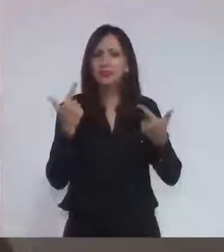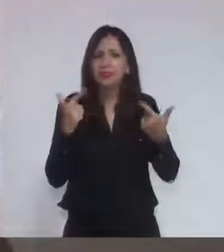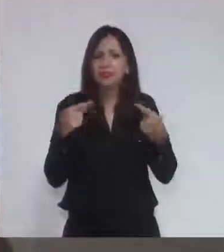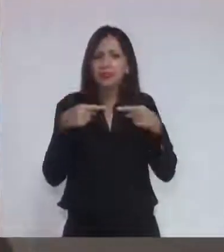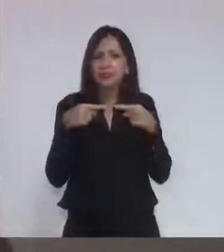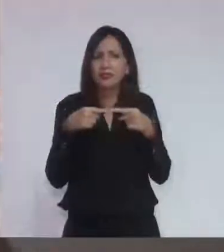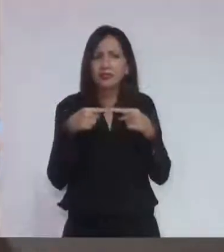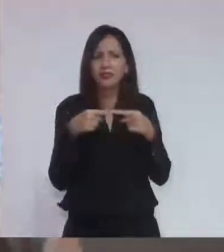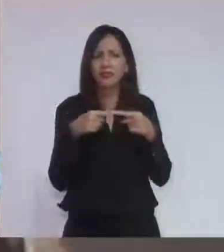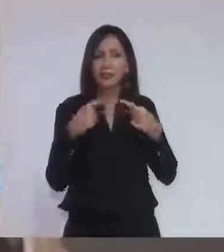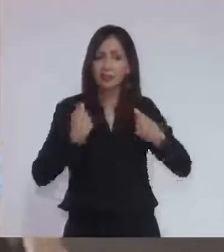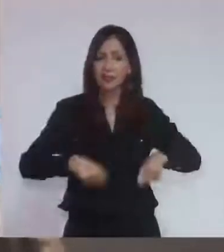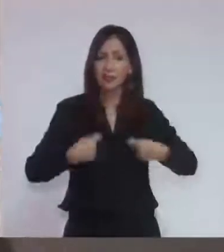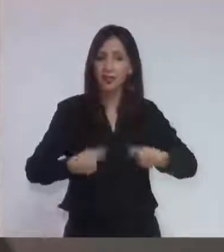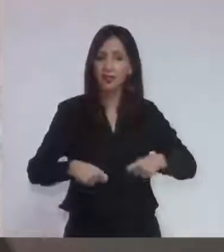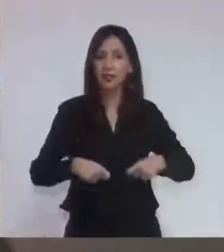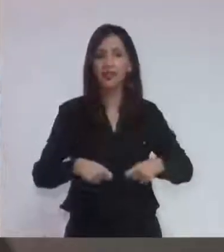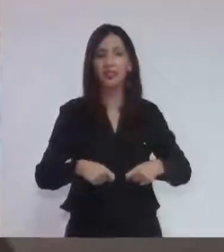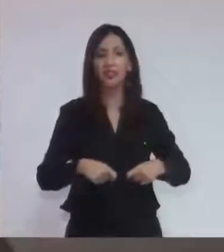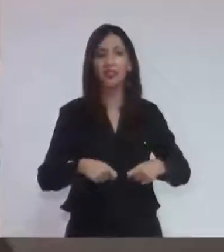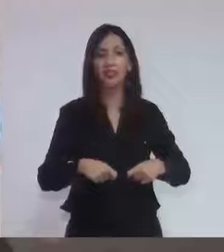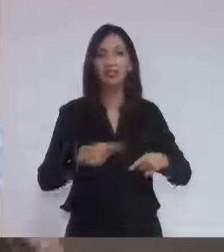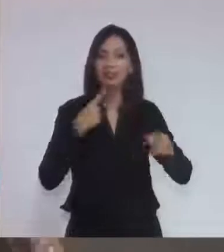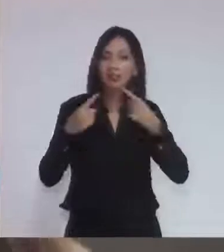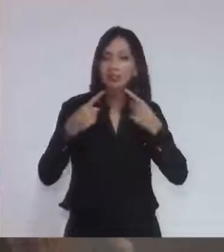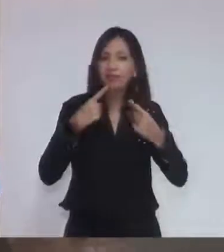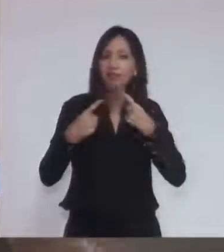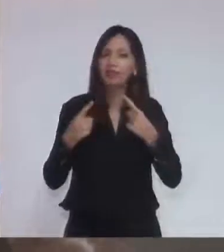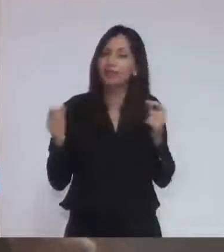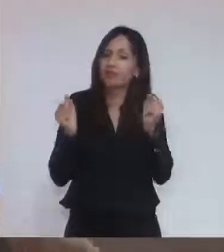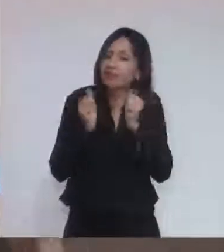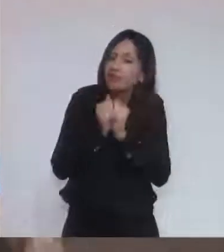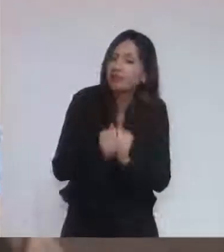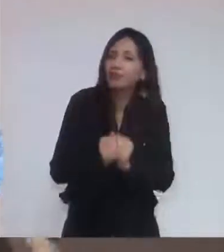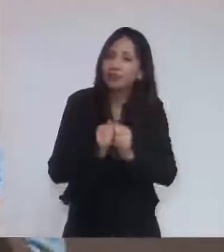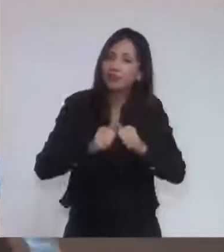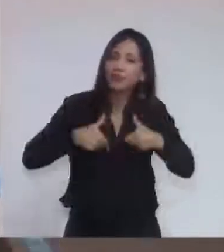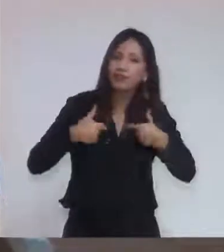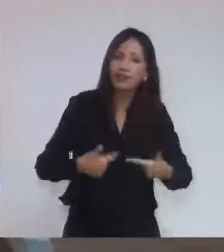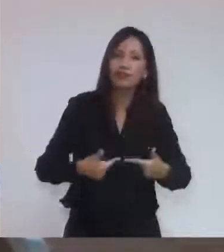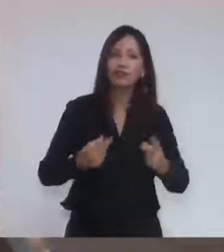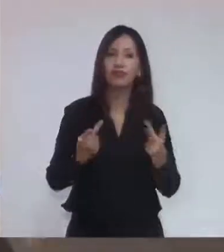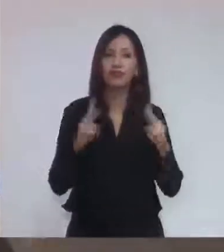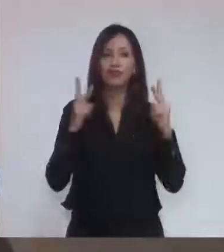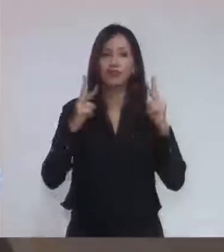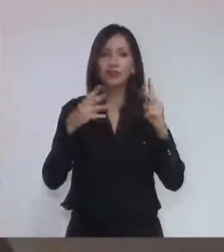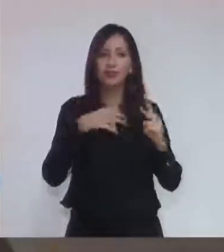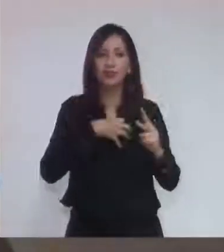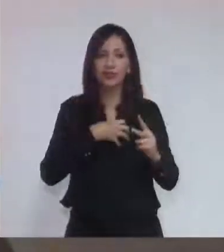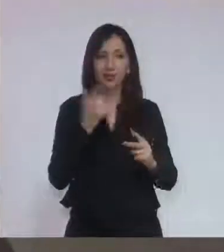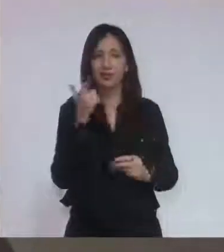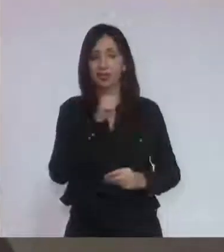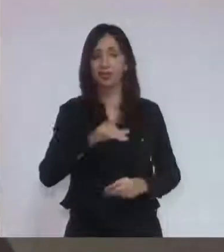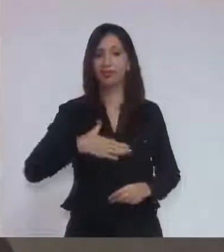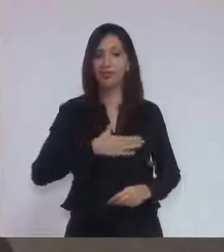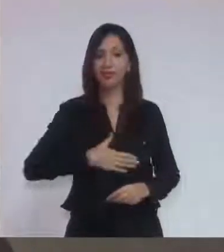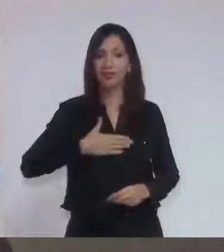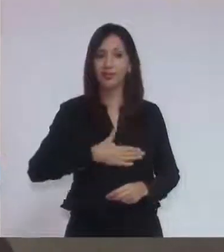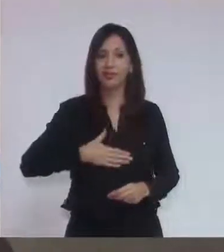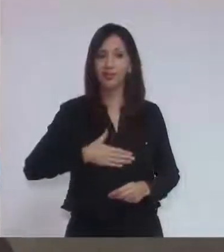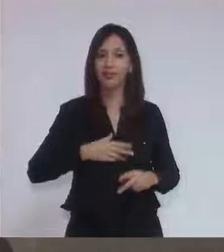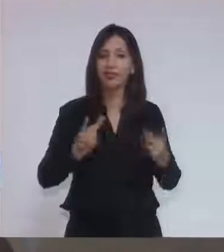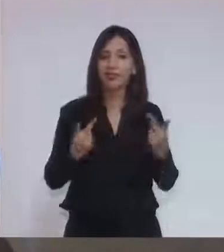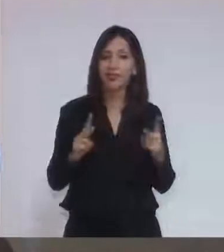Então é necessário que a gente intensifique a luta. Não é toda a vitória que a gente tem da maneira que a gente gostaria. O que é uma